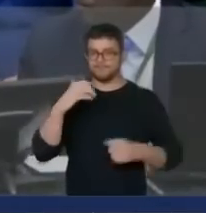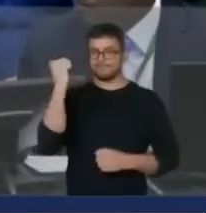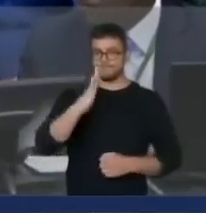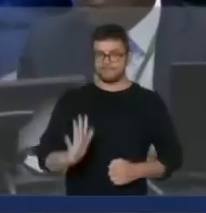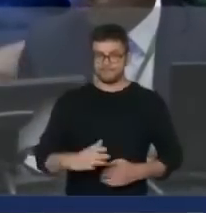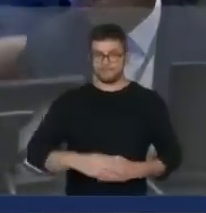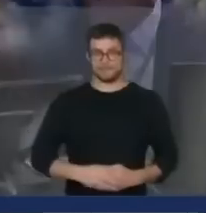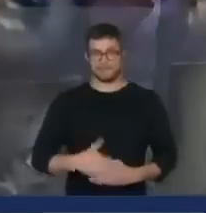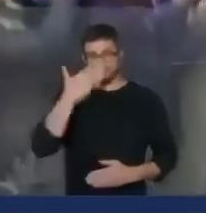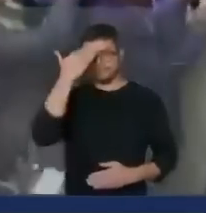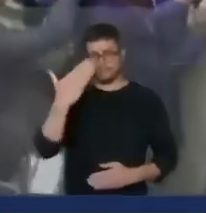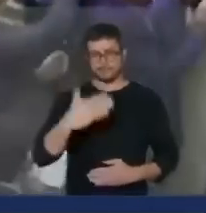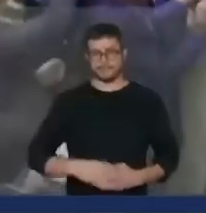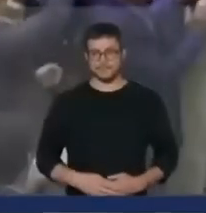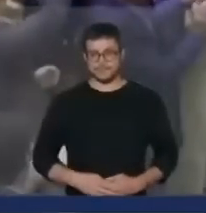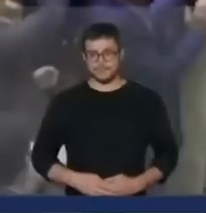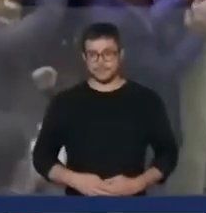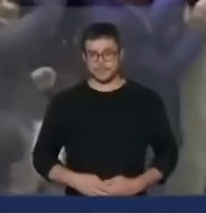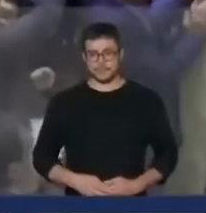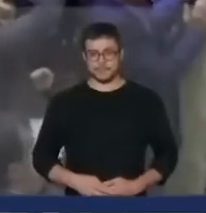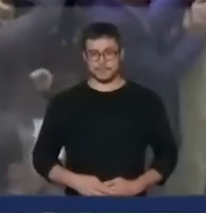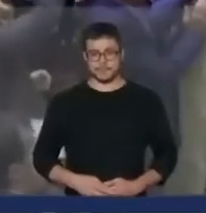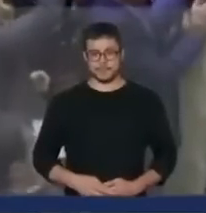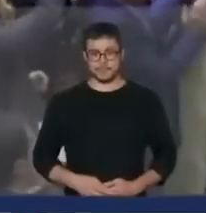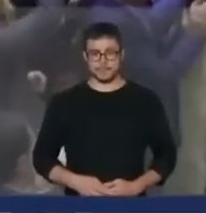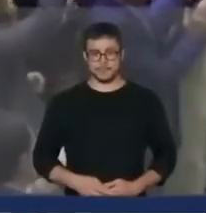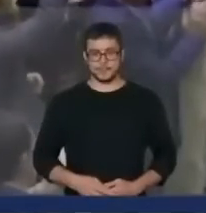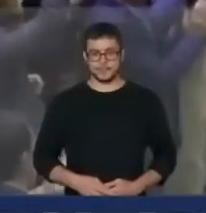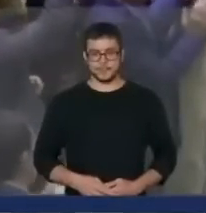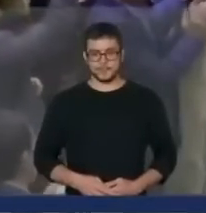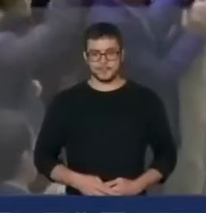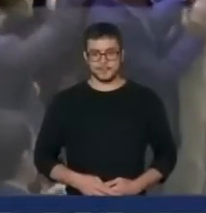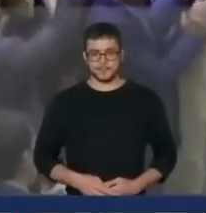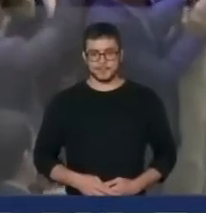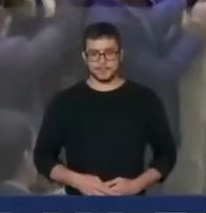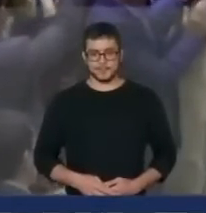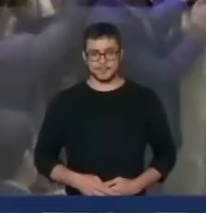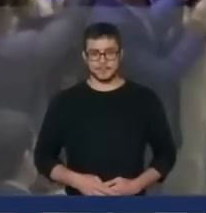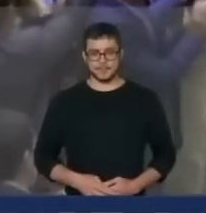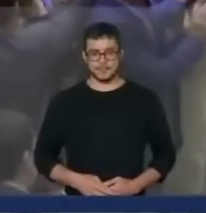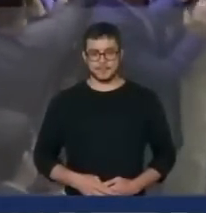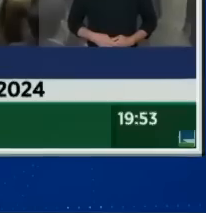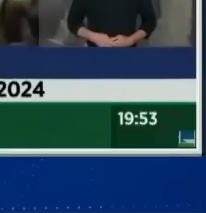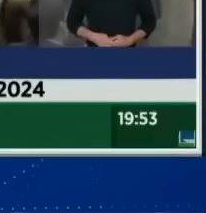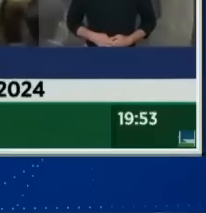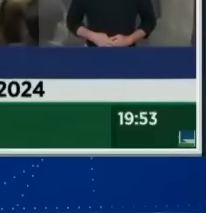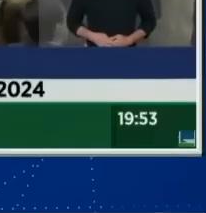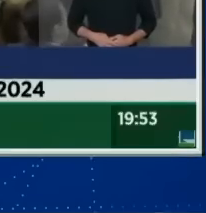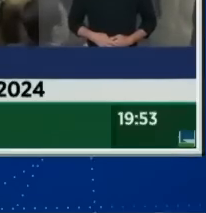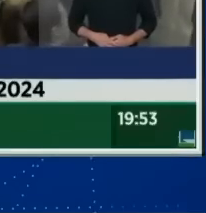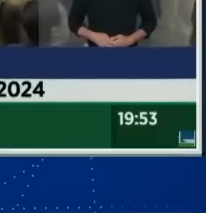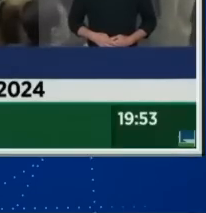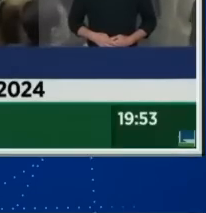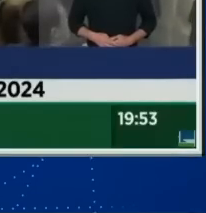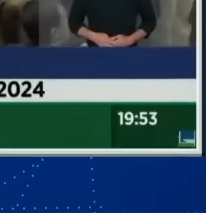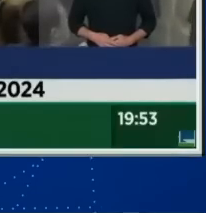obrigado. Então, o presidente da Câmara dos Deputados, Arthur Lira, no primeiro discurso após a reeleição. Acompanhamos também o presidente